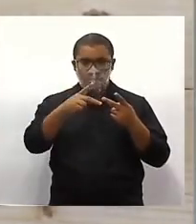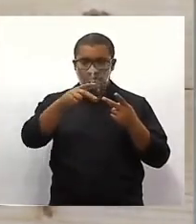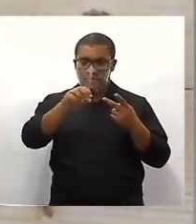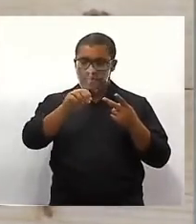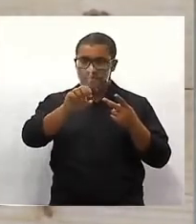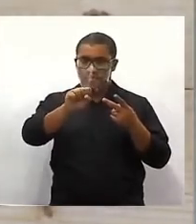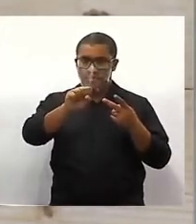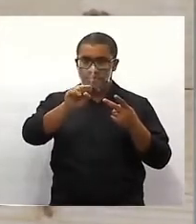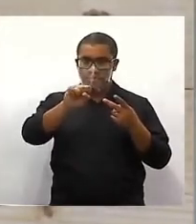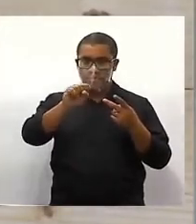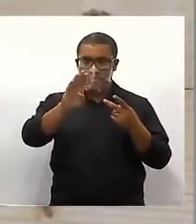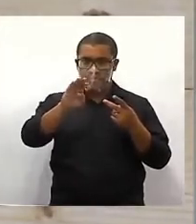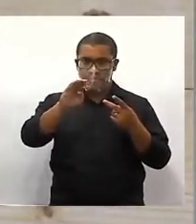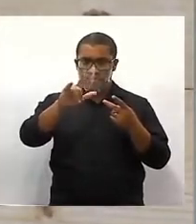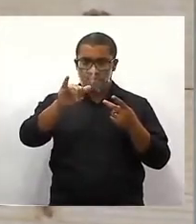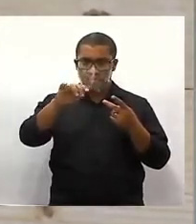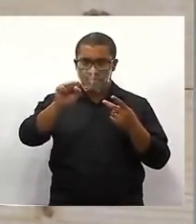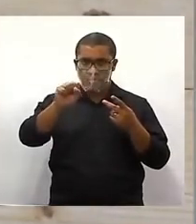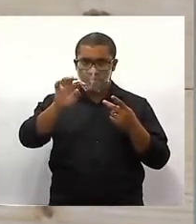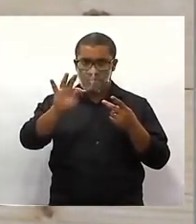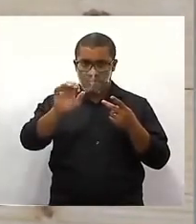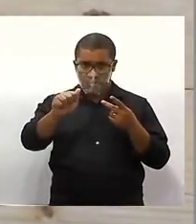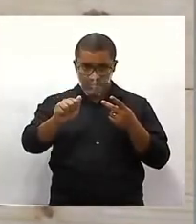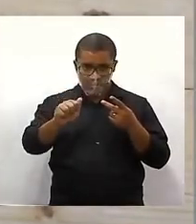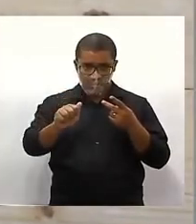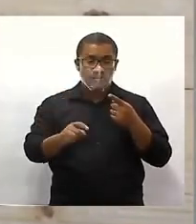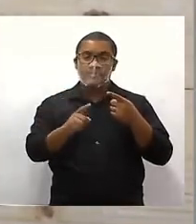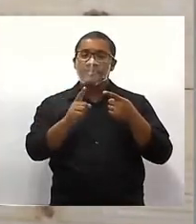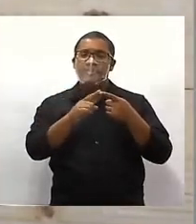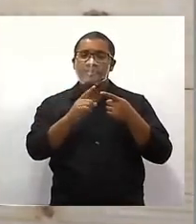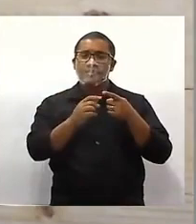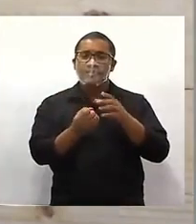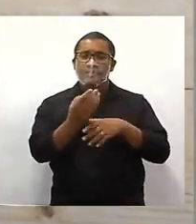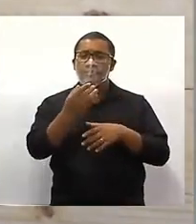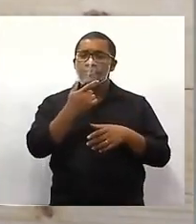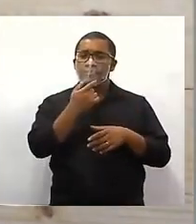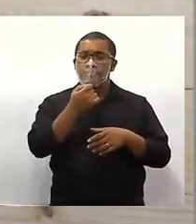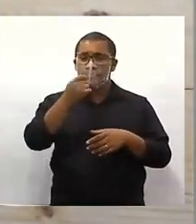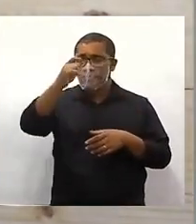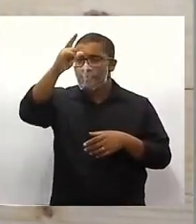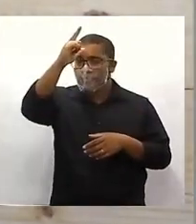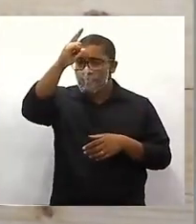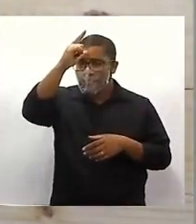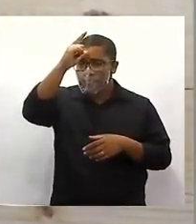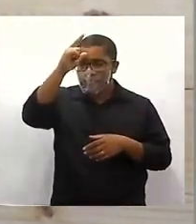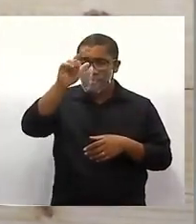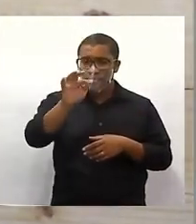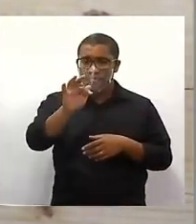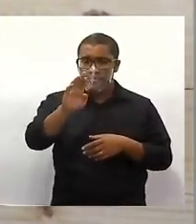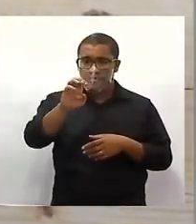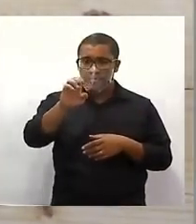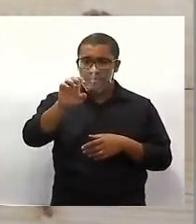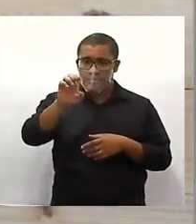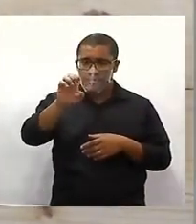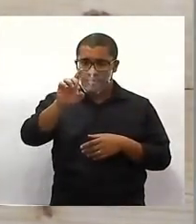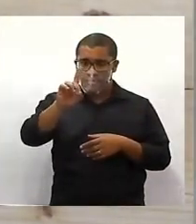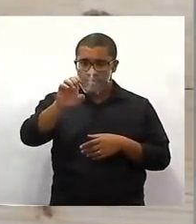e formulada e defendida pelo alemão Friedrich Hatzel. E a escola